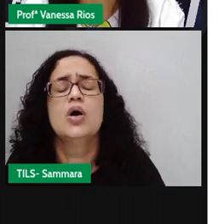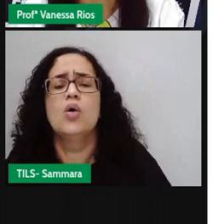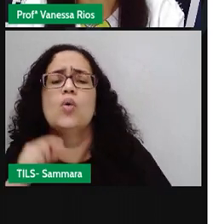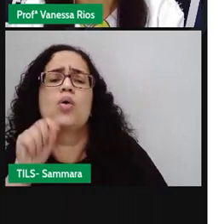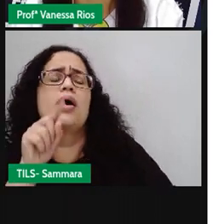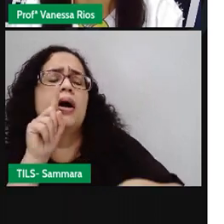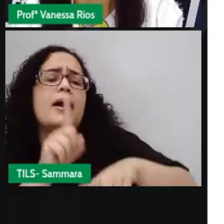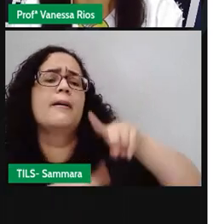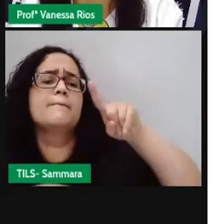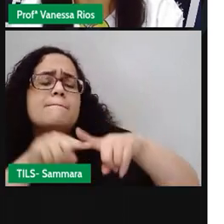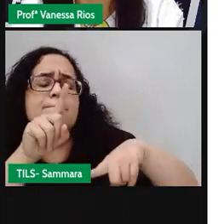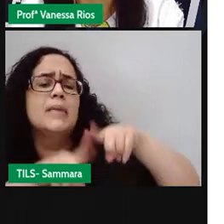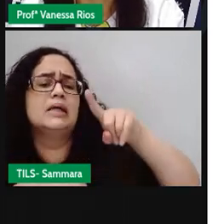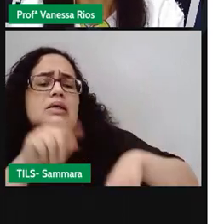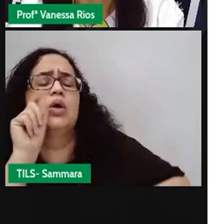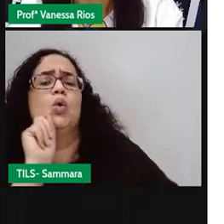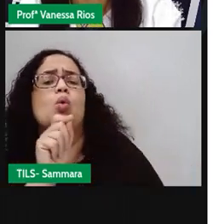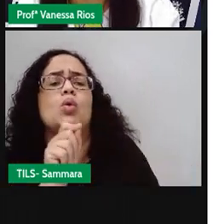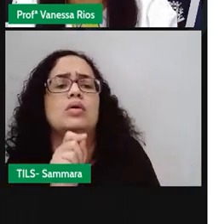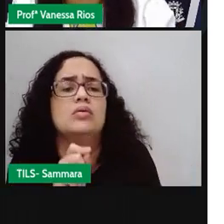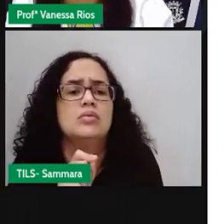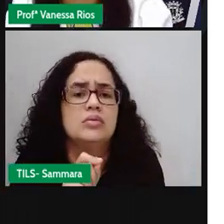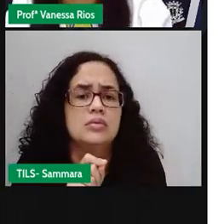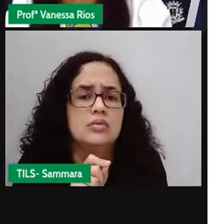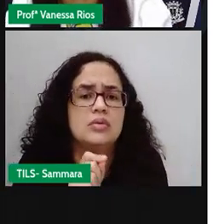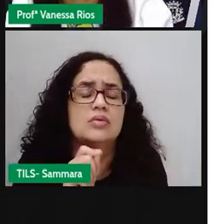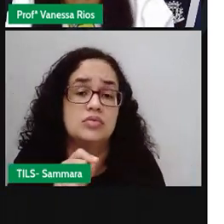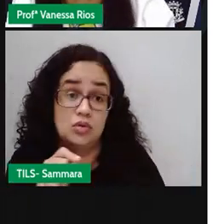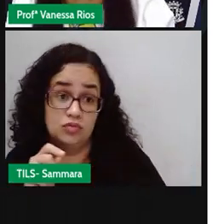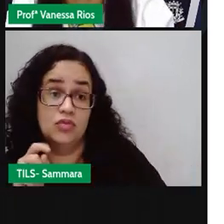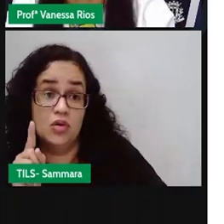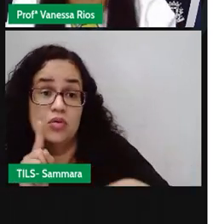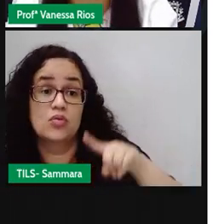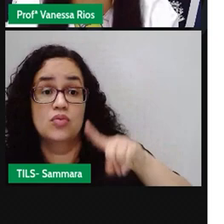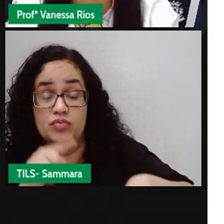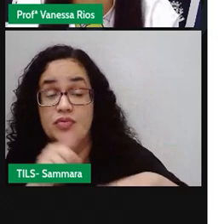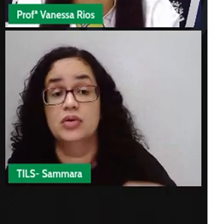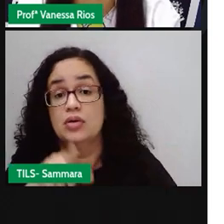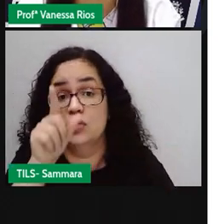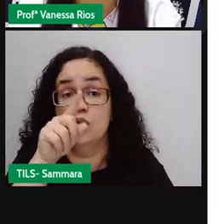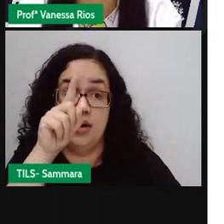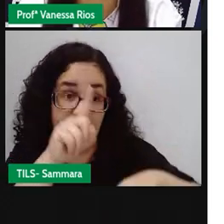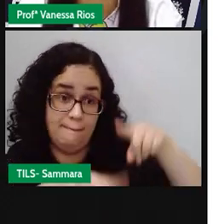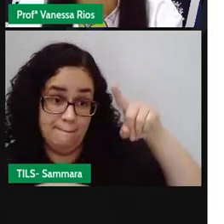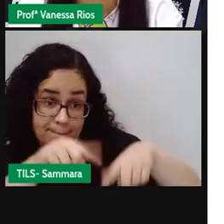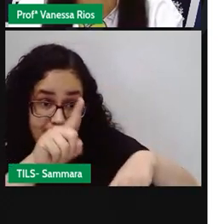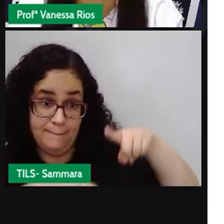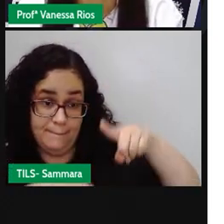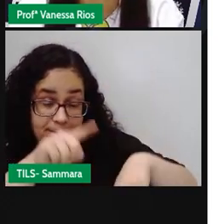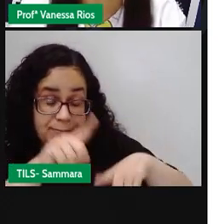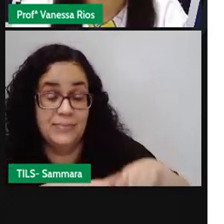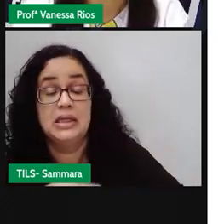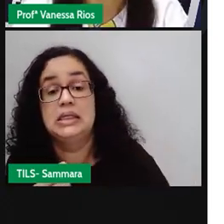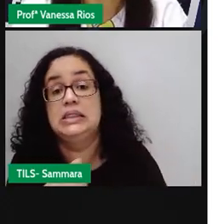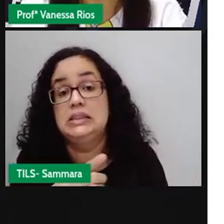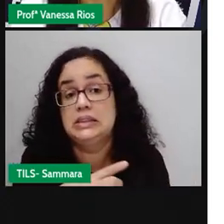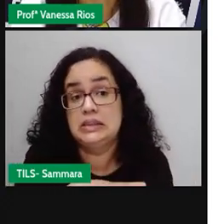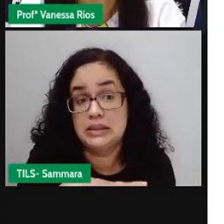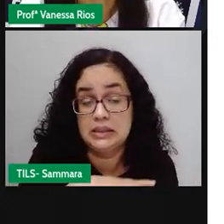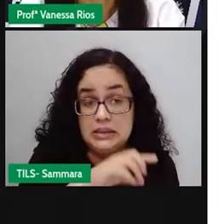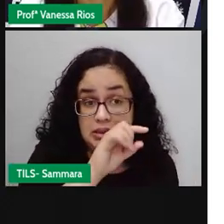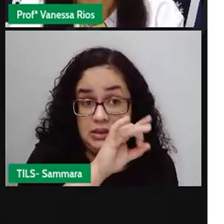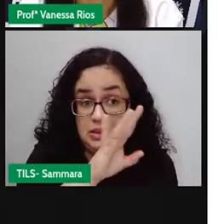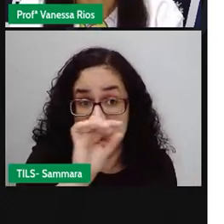O que que são materiais? A Pro mostrou os objetos e falou um pouco sobre os materiais que constituem